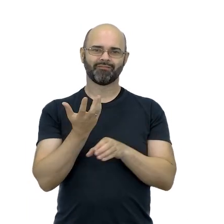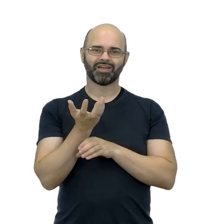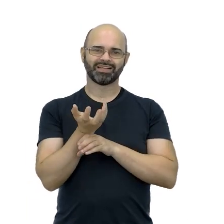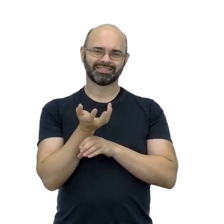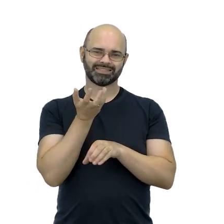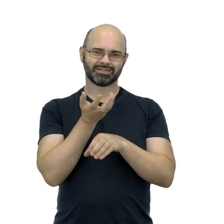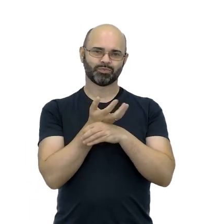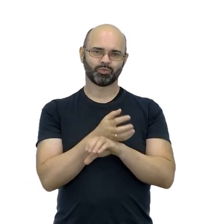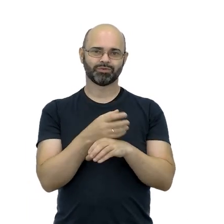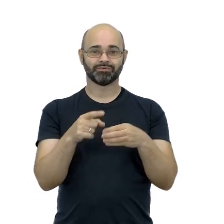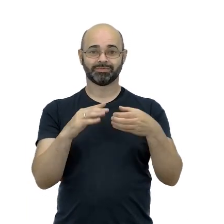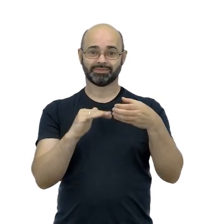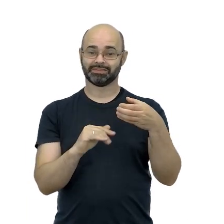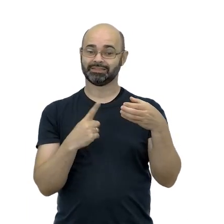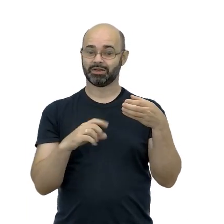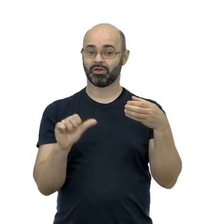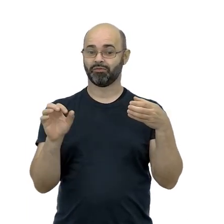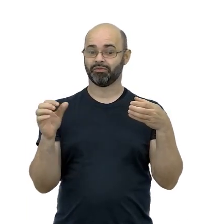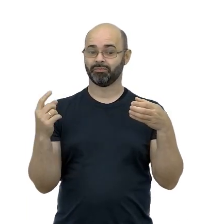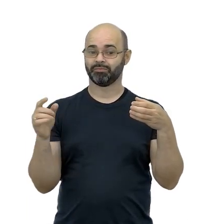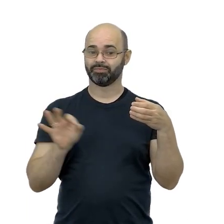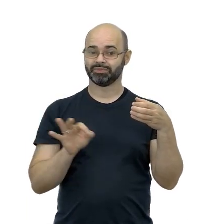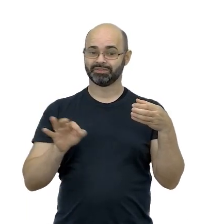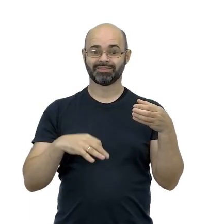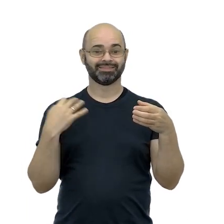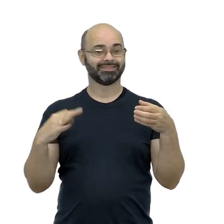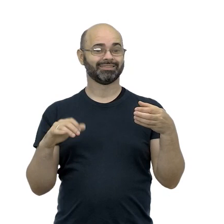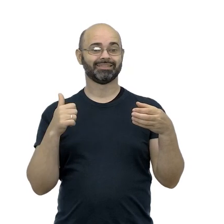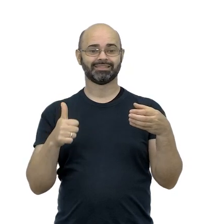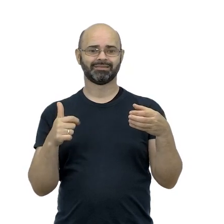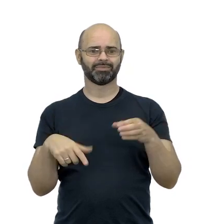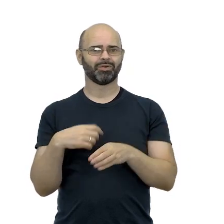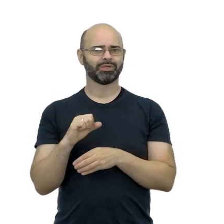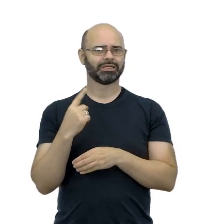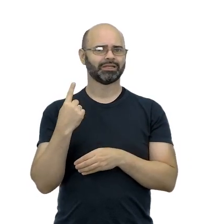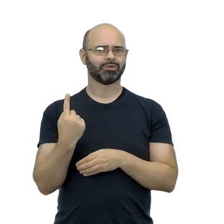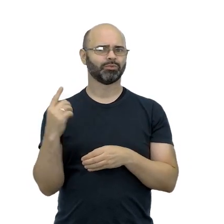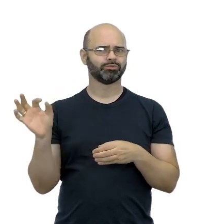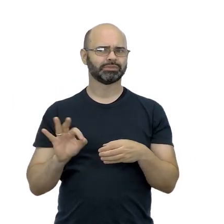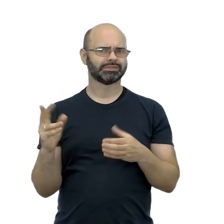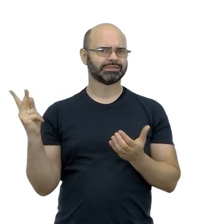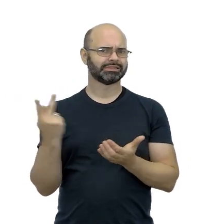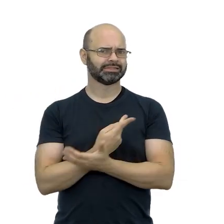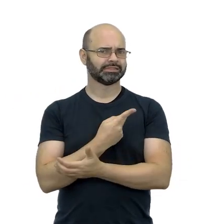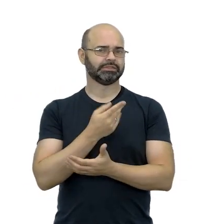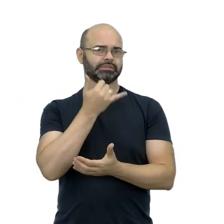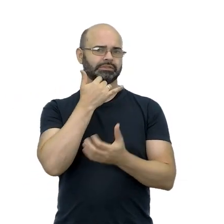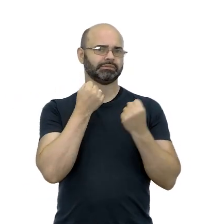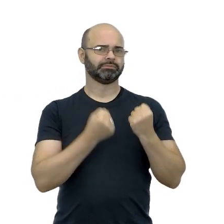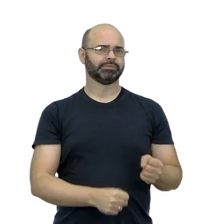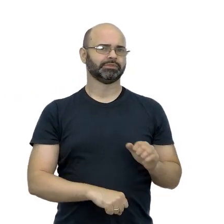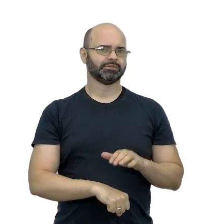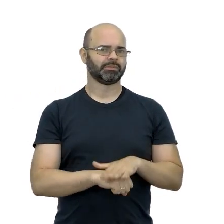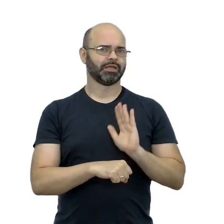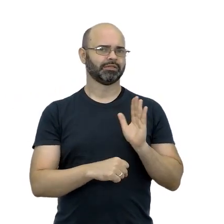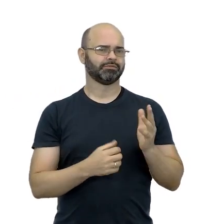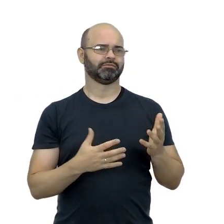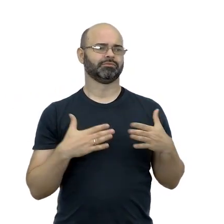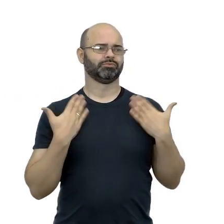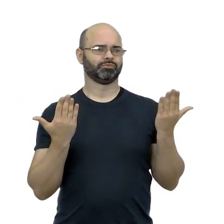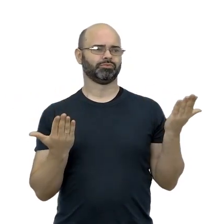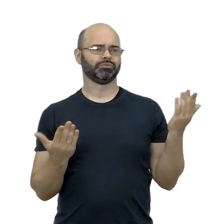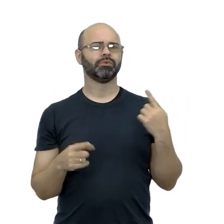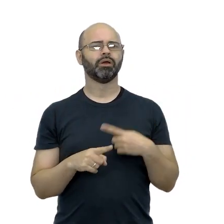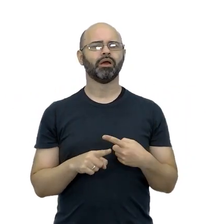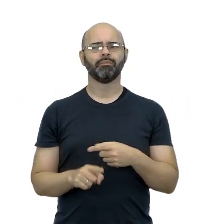vou falar 19% acertaram, a gente fica até feliz. Mas quando eu falo 81% erraram, eu dou um peso maior. Então, o que está acontecendo com o